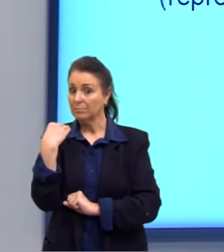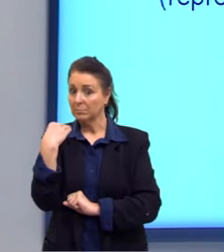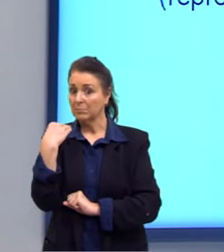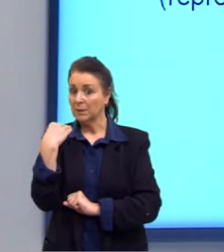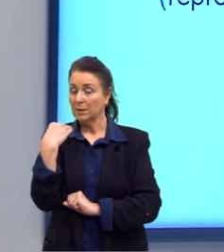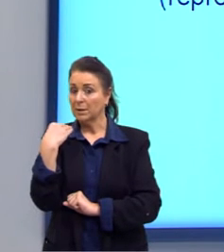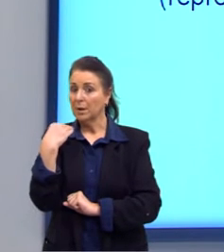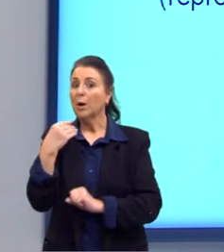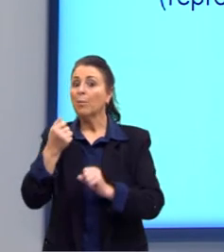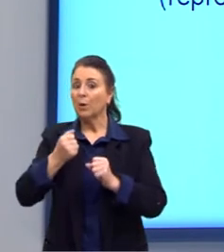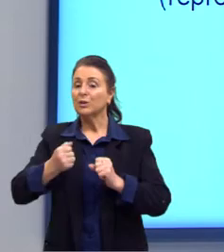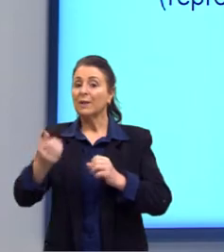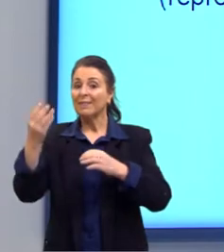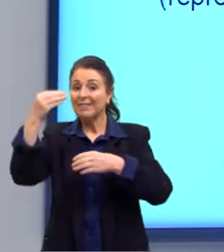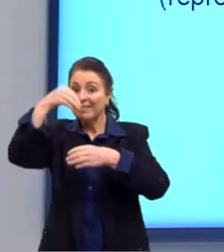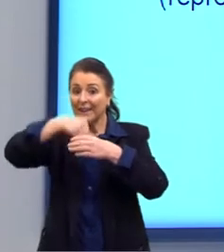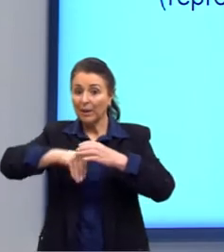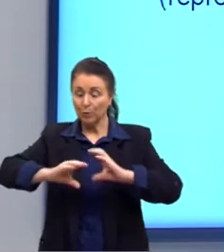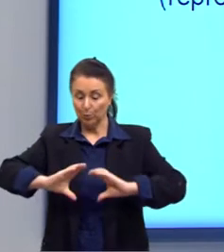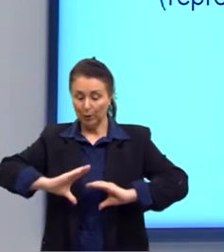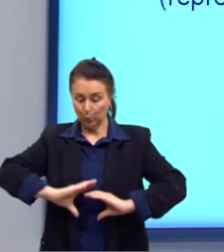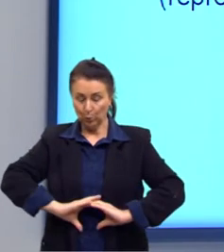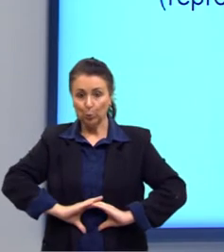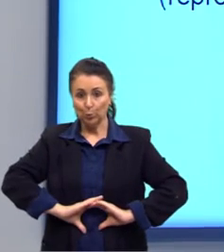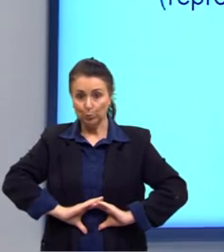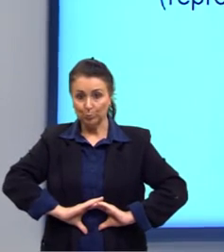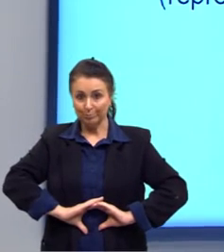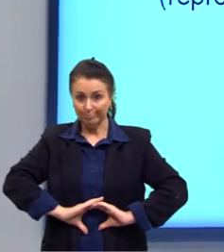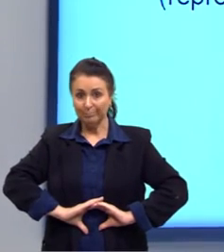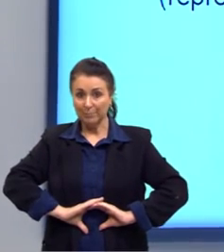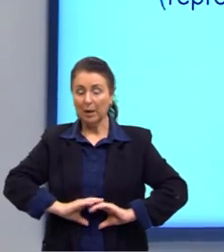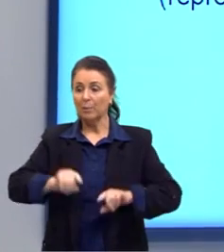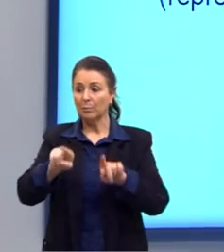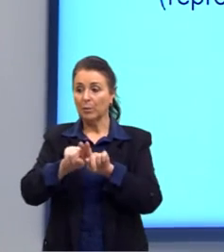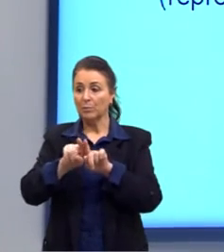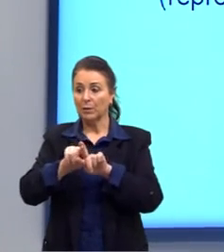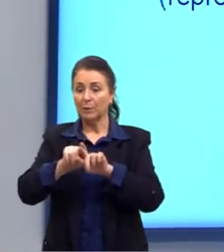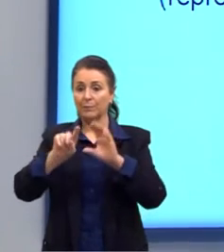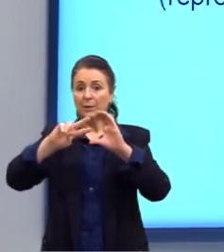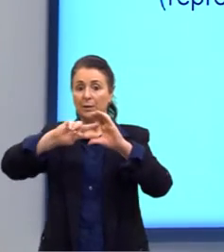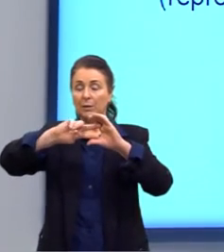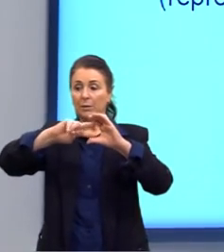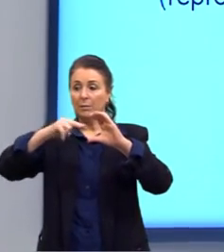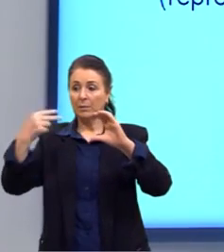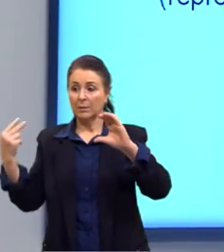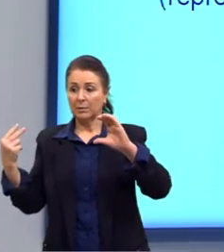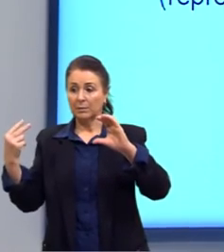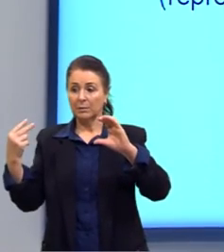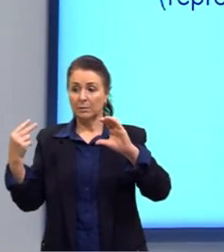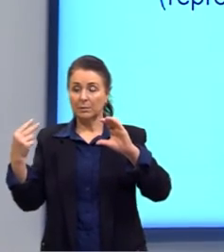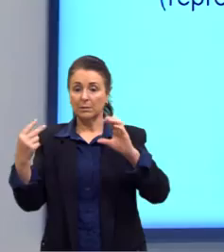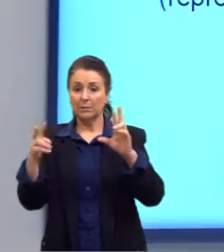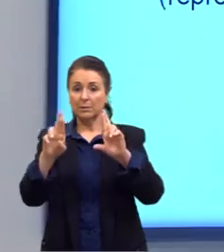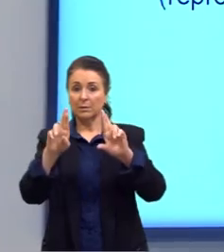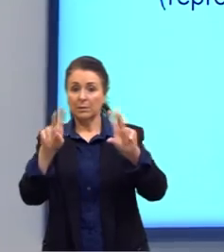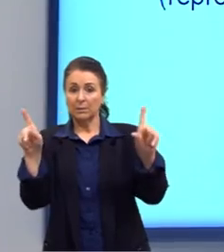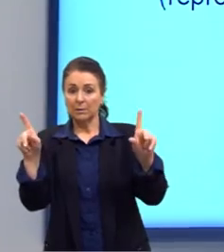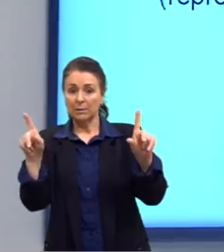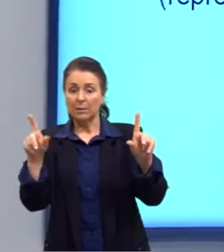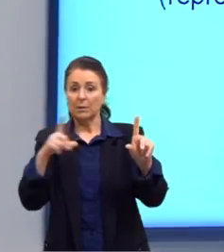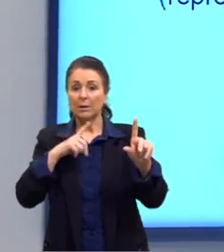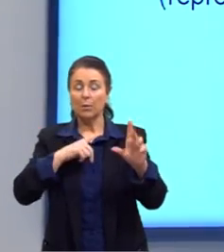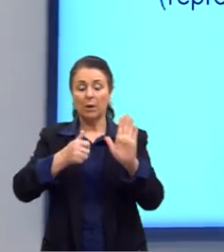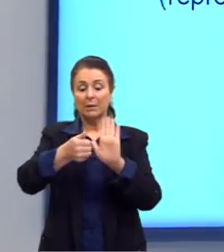dos indivíduos no útero Então o que quer dizer homozigoze nesse gene dominante quer dizer que é